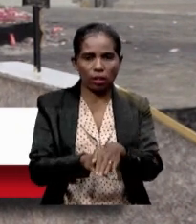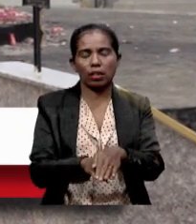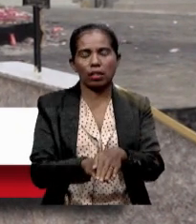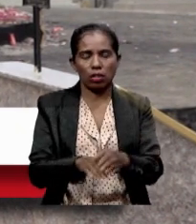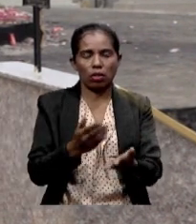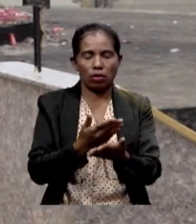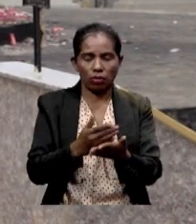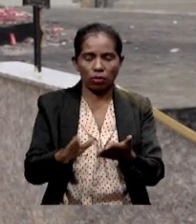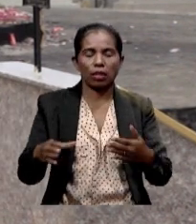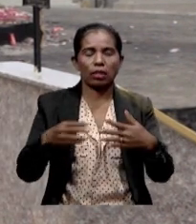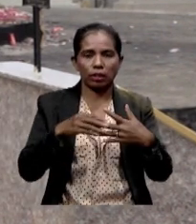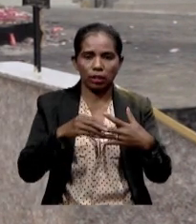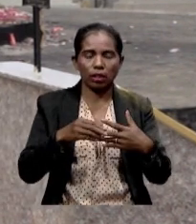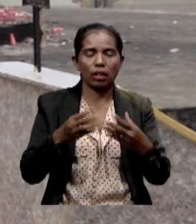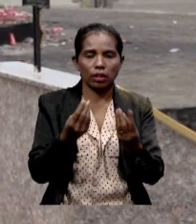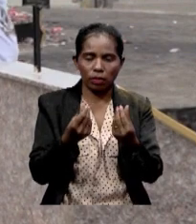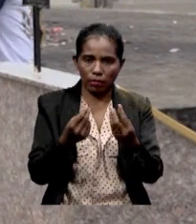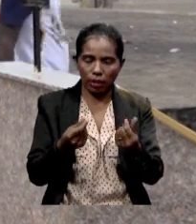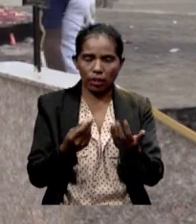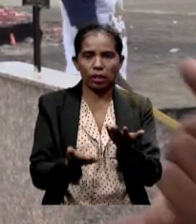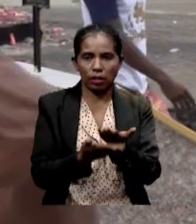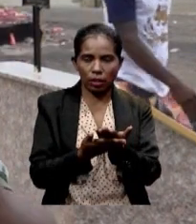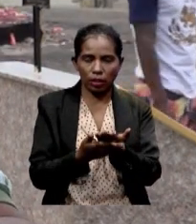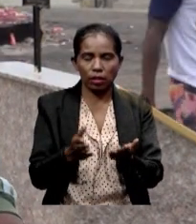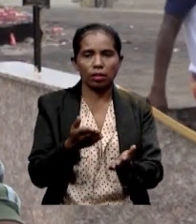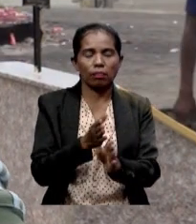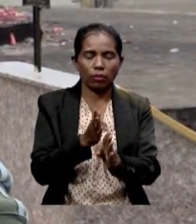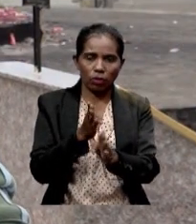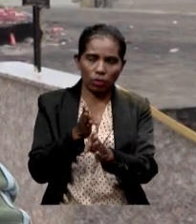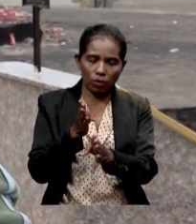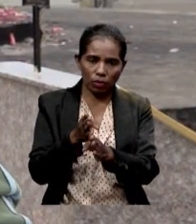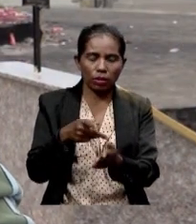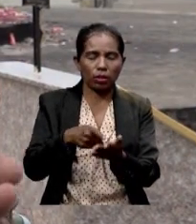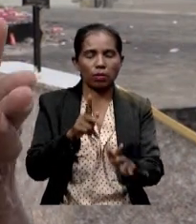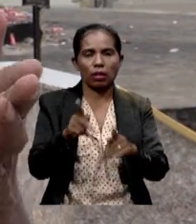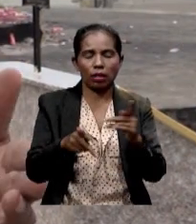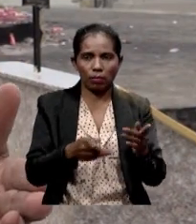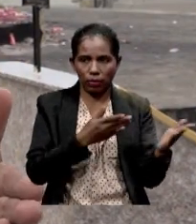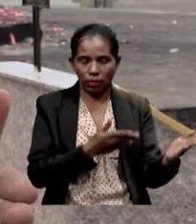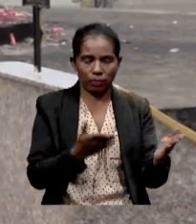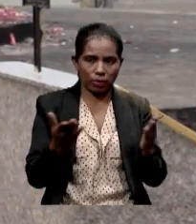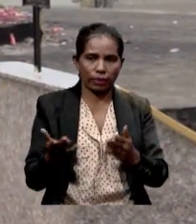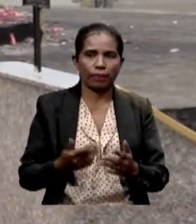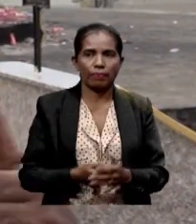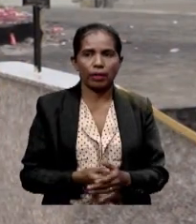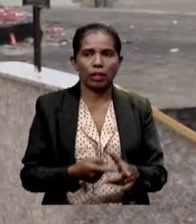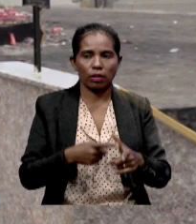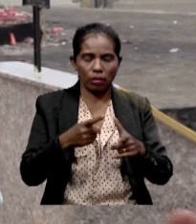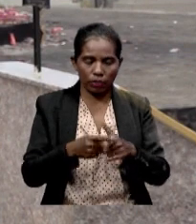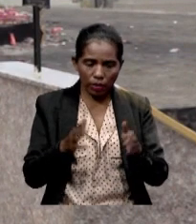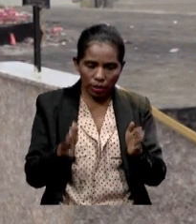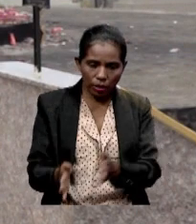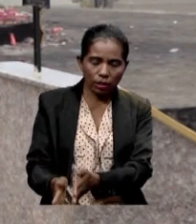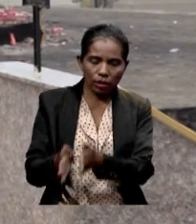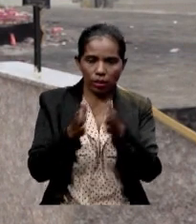simente, hola triple, hola blok, hola idanba, selo emal alimai. Idan ene sira ne, pois haratan samai, sira